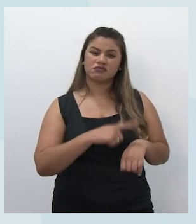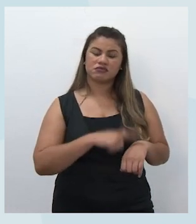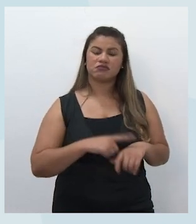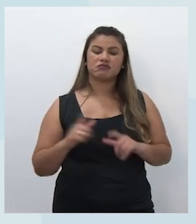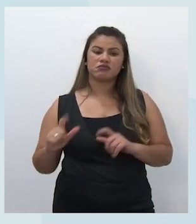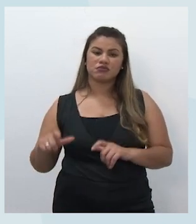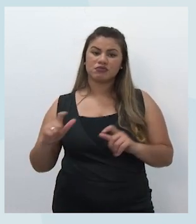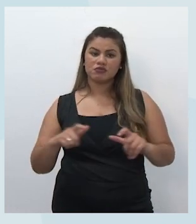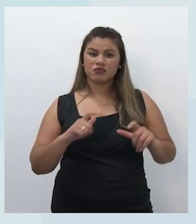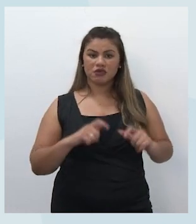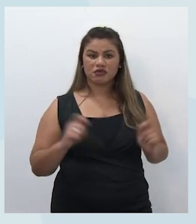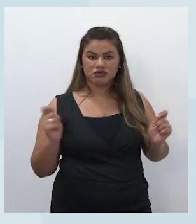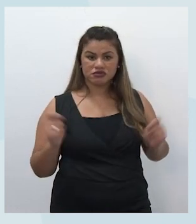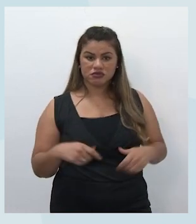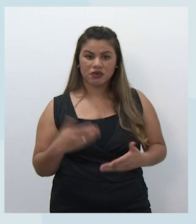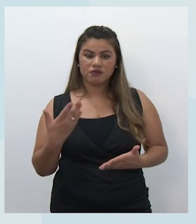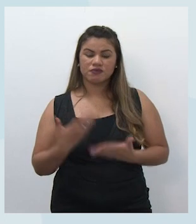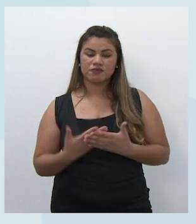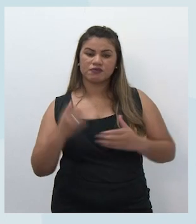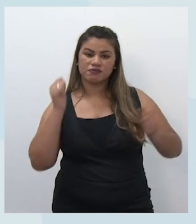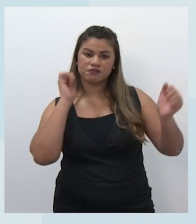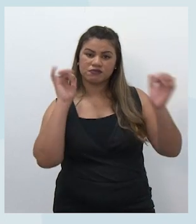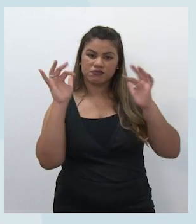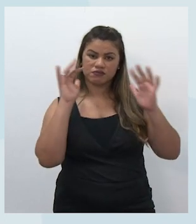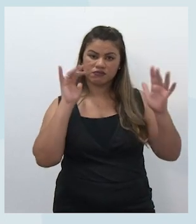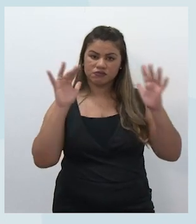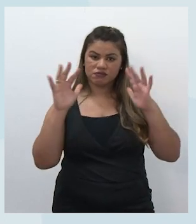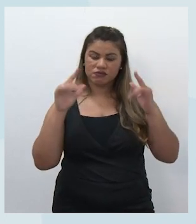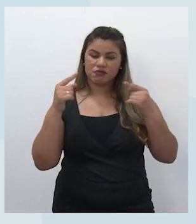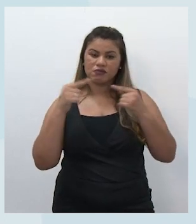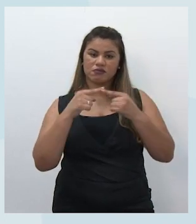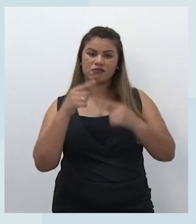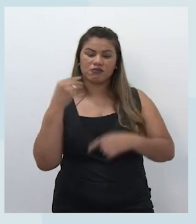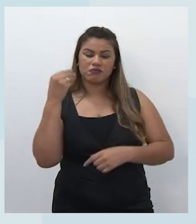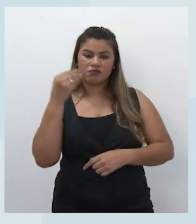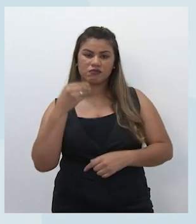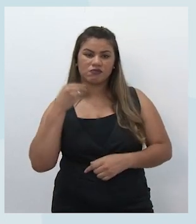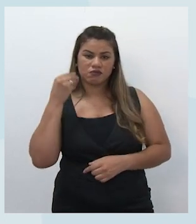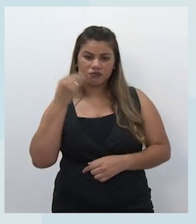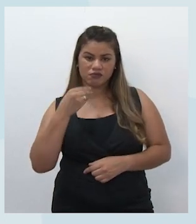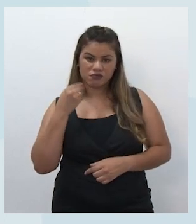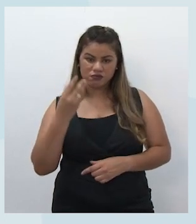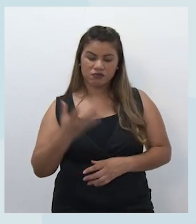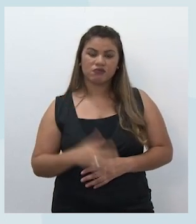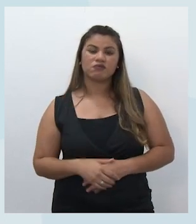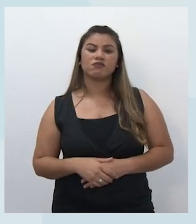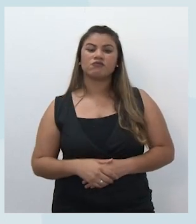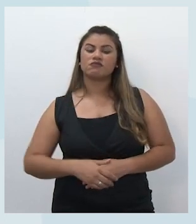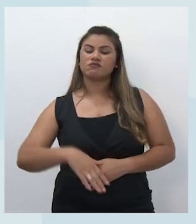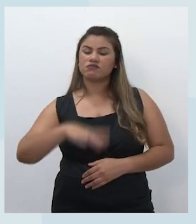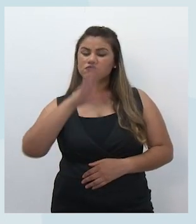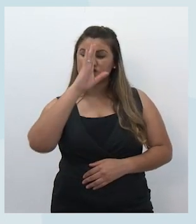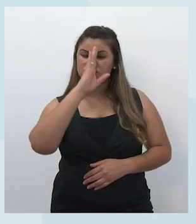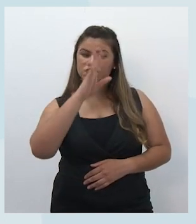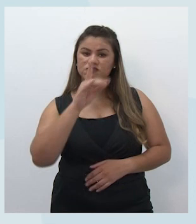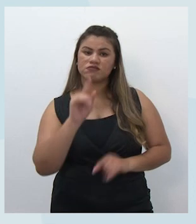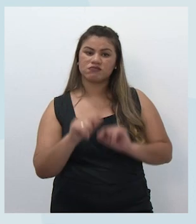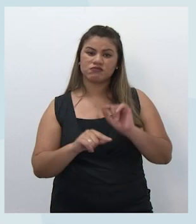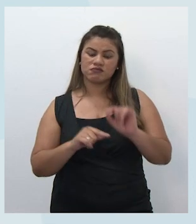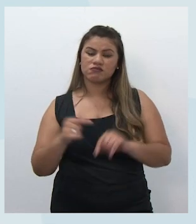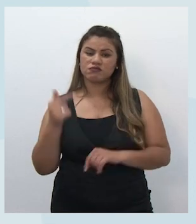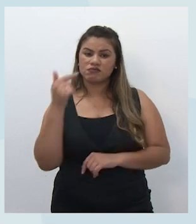para que os nossos estudantes reflitam sobre essas experiências e que, principalmente, a